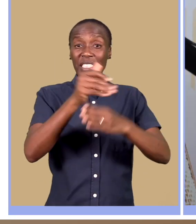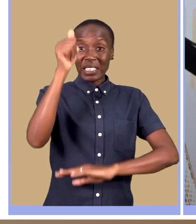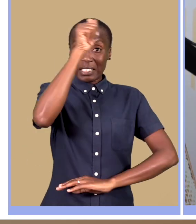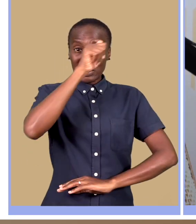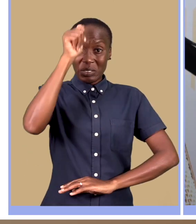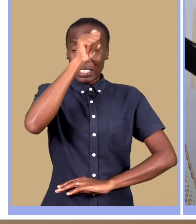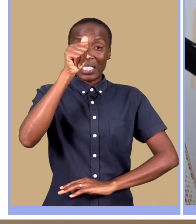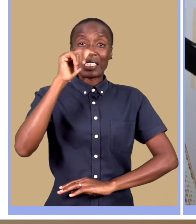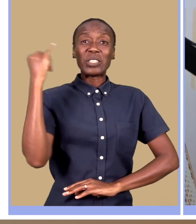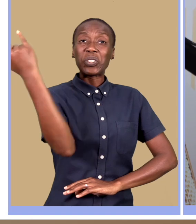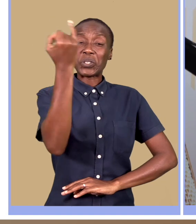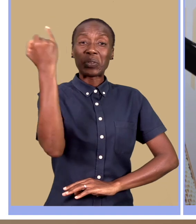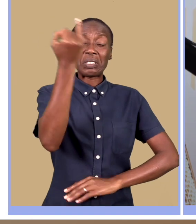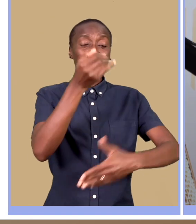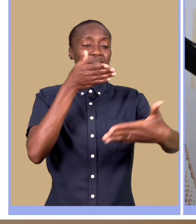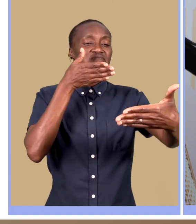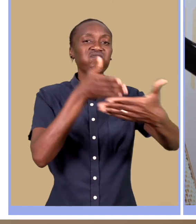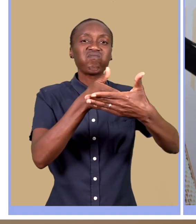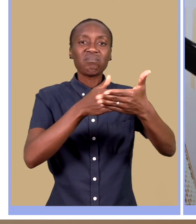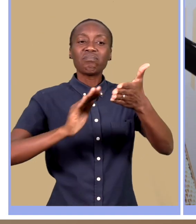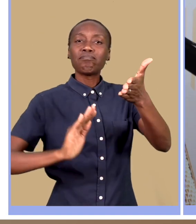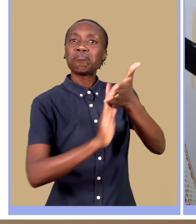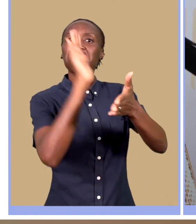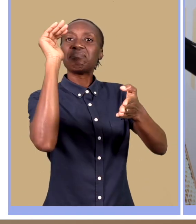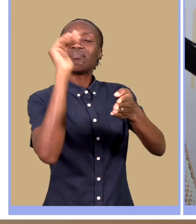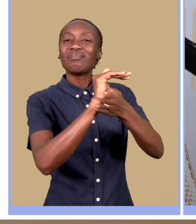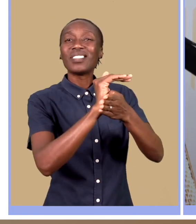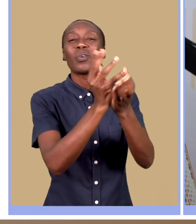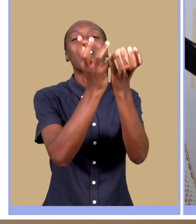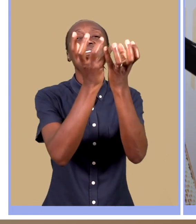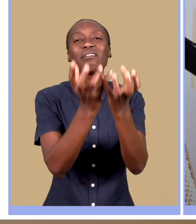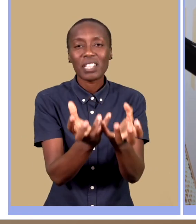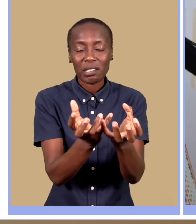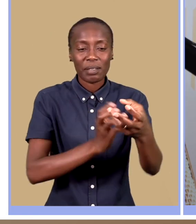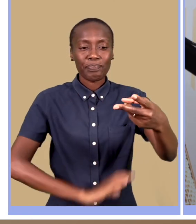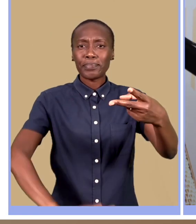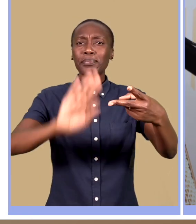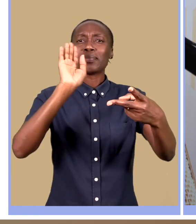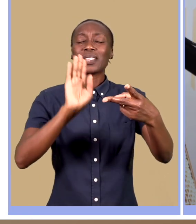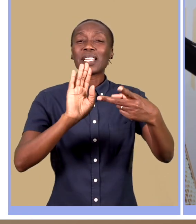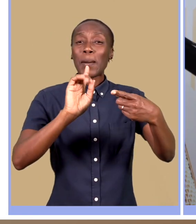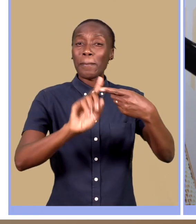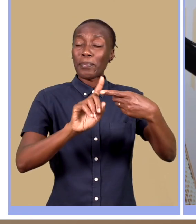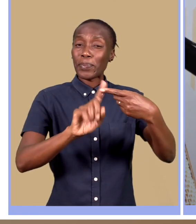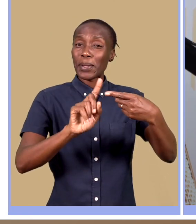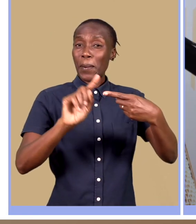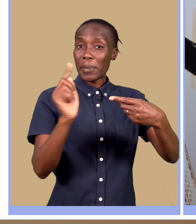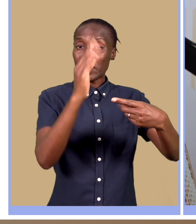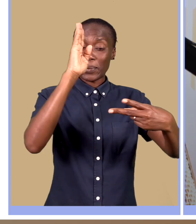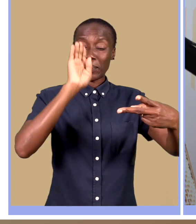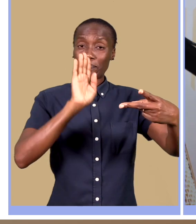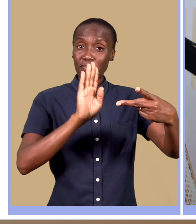ensino superior com barreiras arquitetônicas muito significativas. Portanto, isso é um primeiro problema, ou